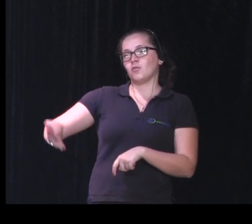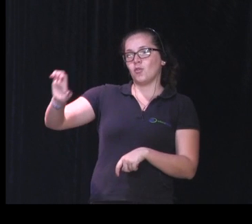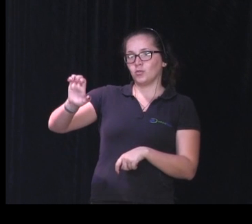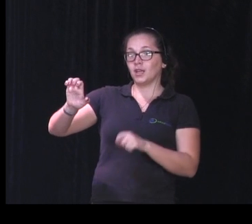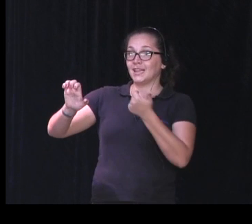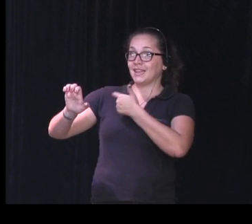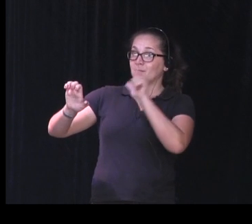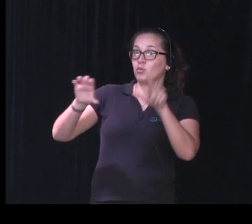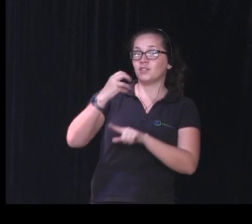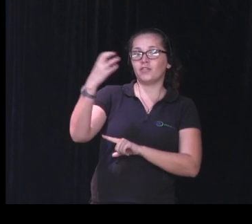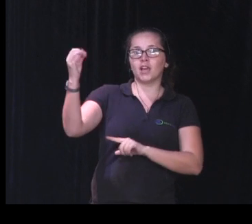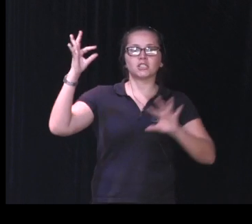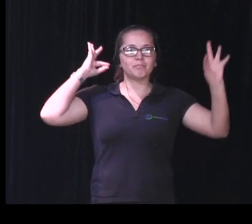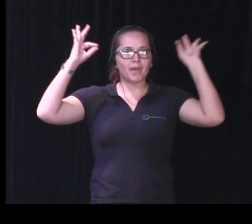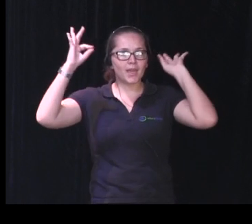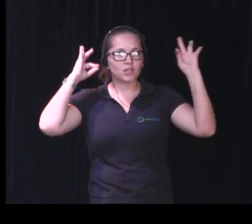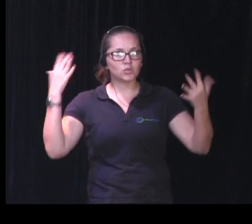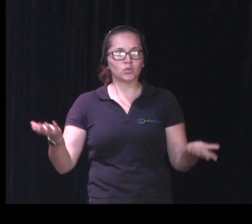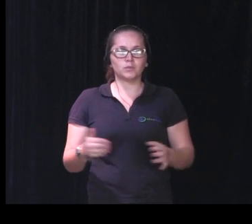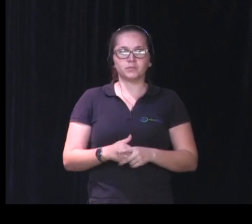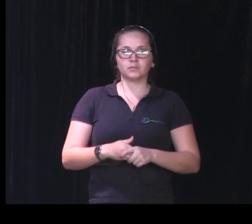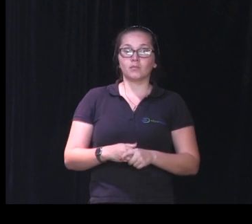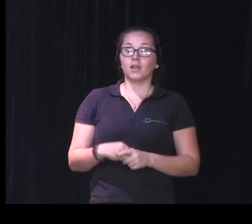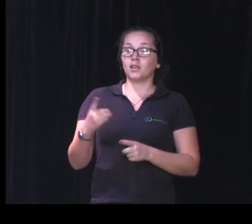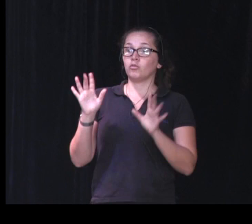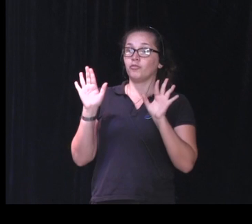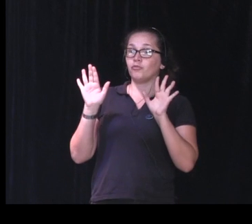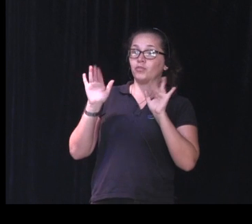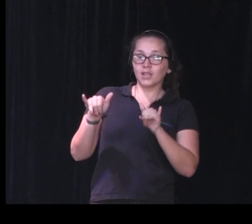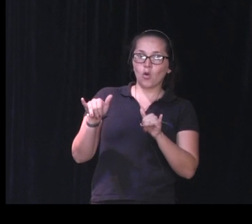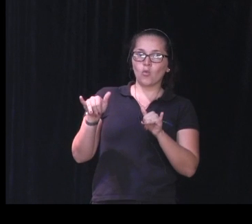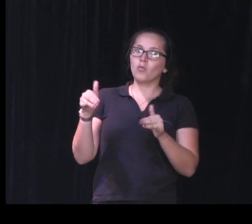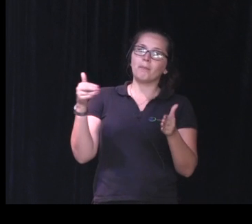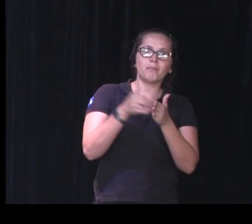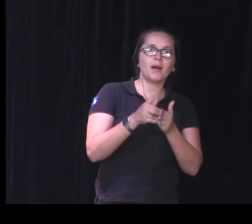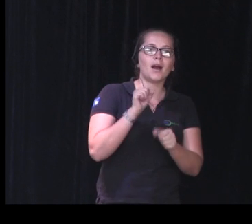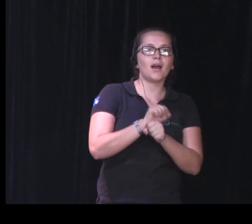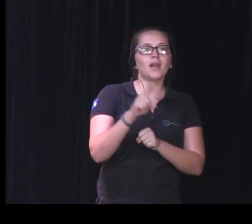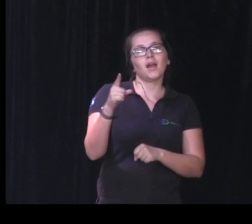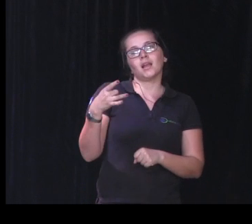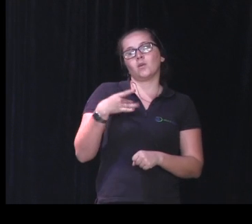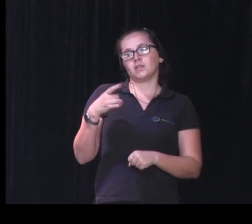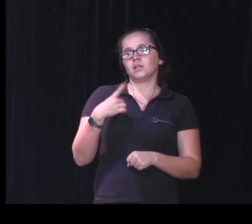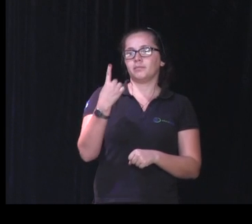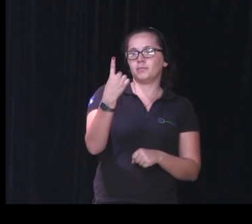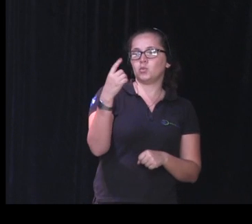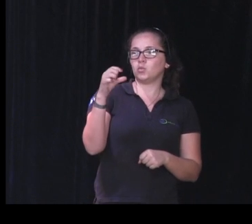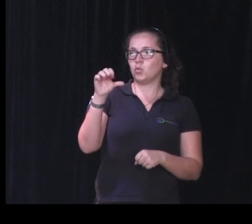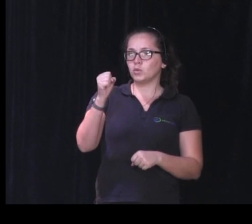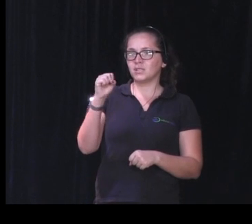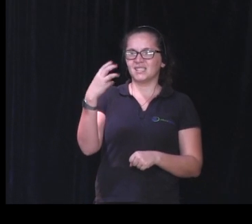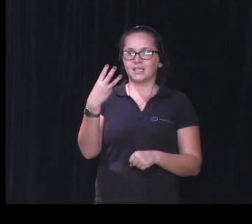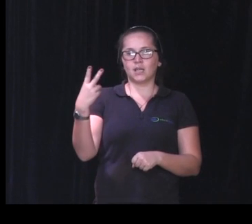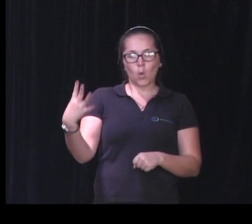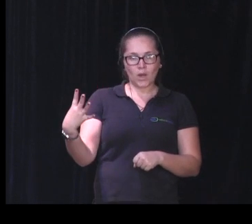depois viaja para o México e no final vai parar no Chile em 1834. E desenha o Chile